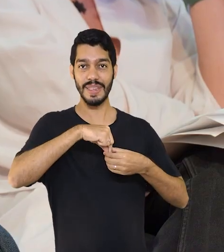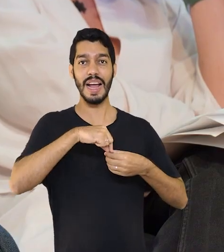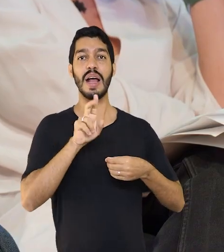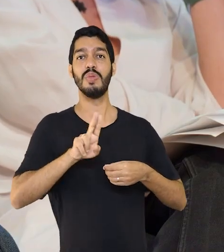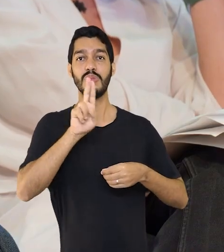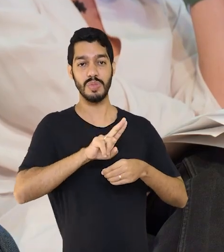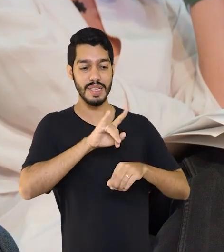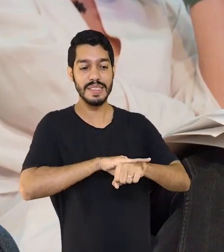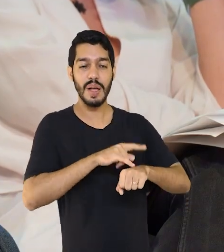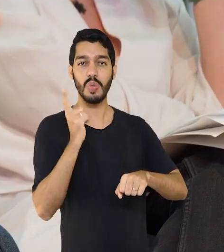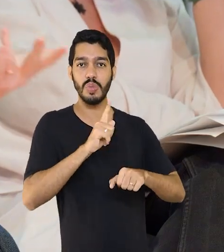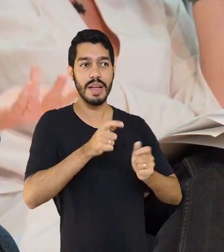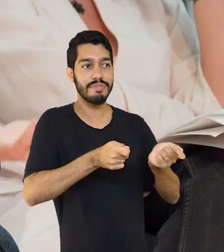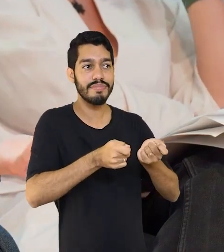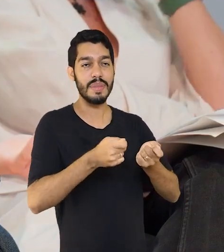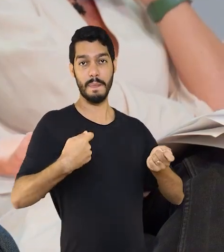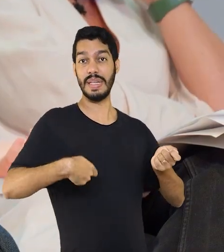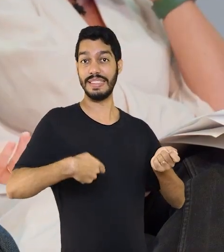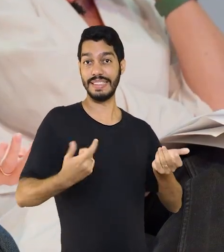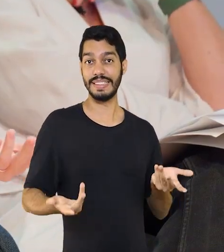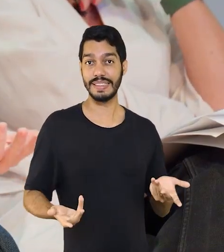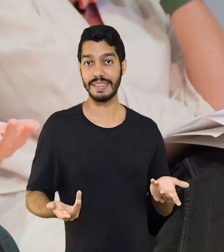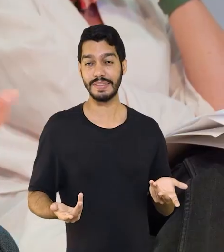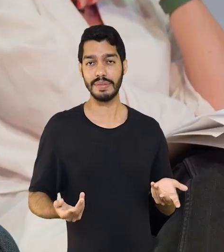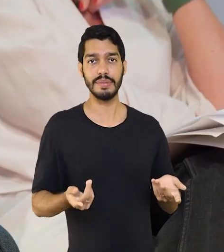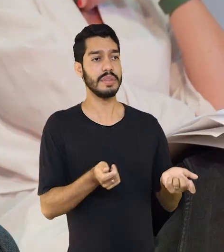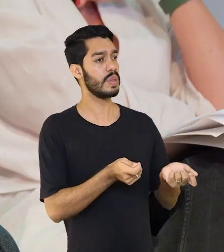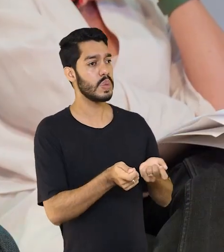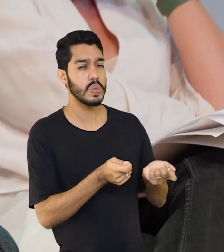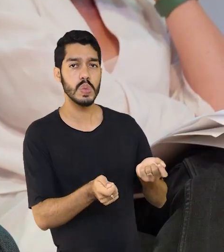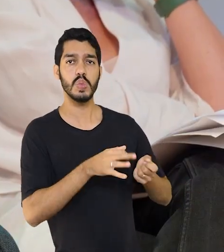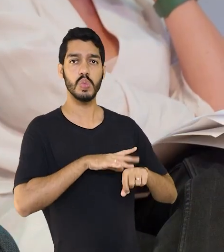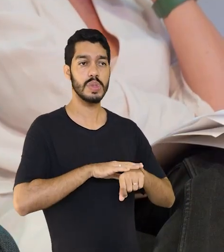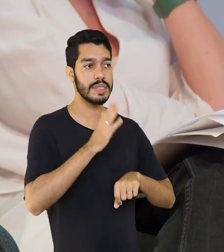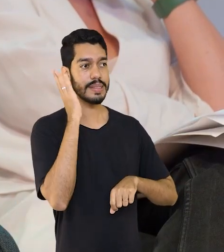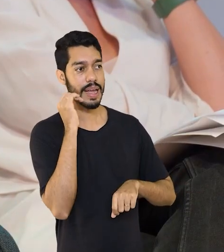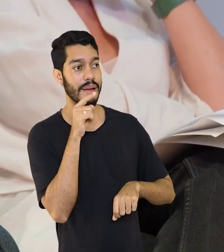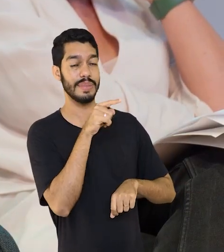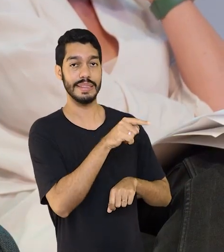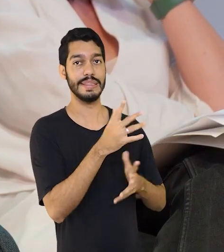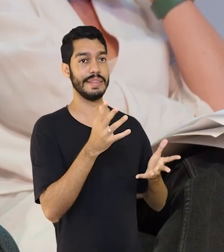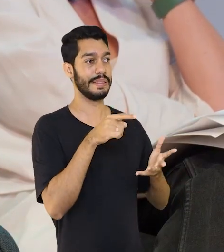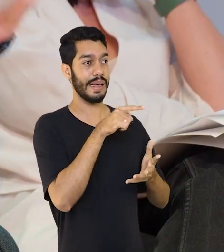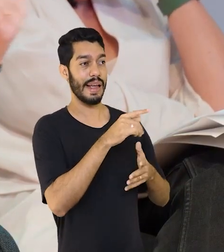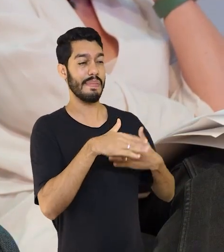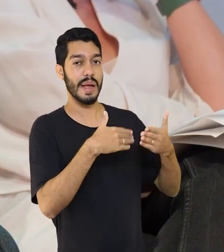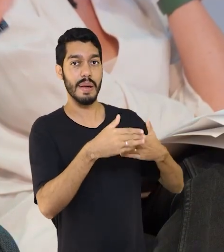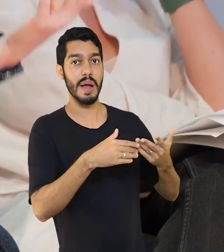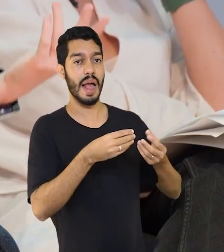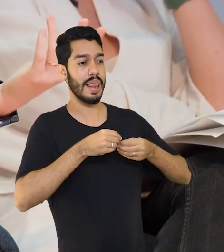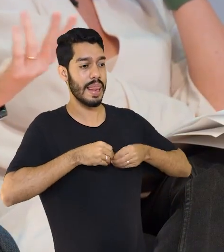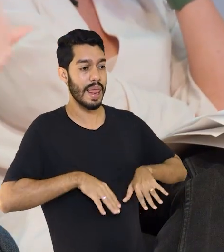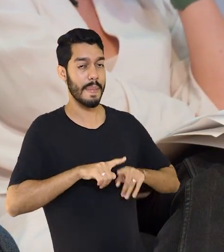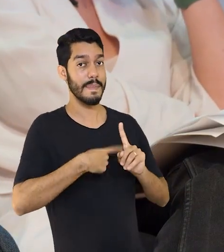Então, ele vai desidratar mais. Eu tenho que saber ajustar essa medicação. Eu tenho que saber manejar essa doença para evitar que ele descompense,